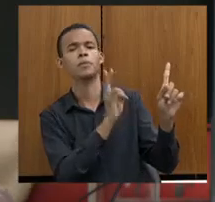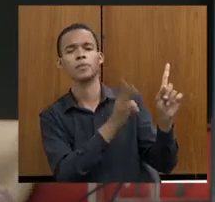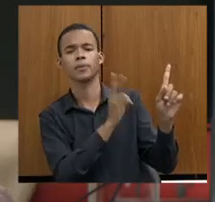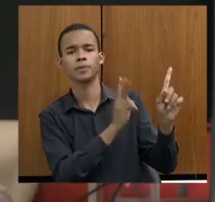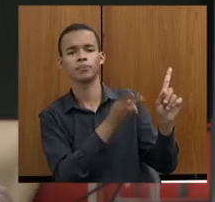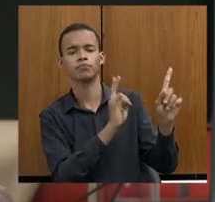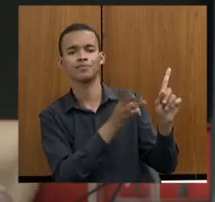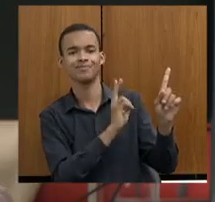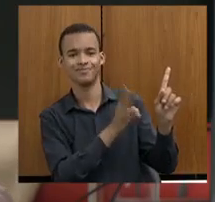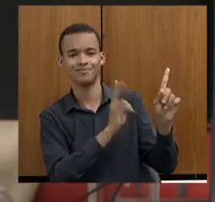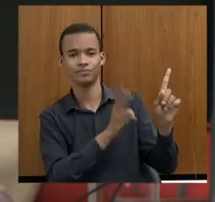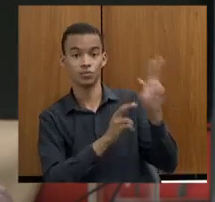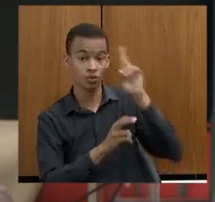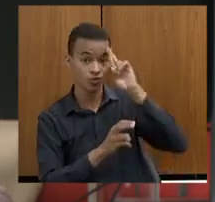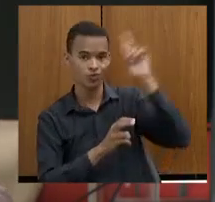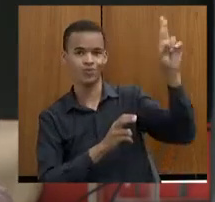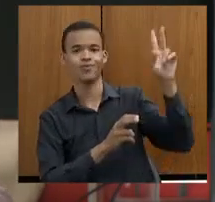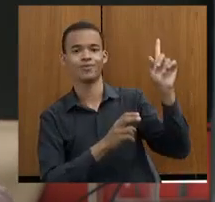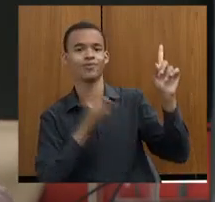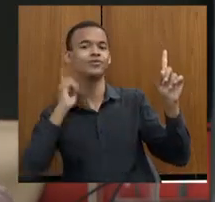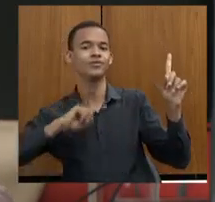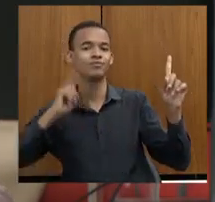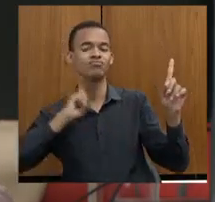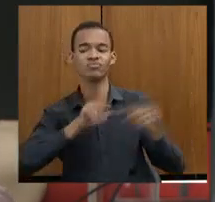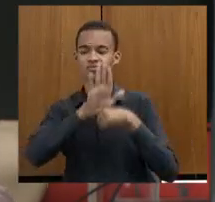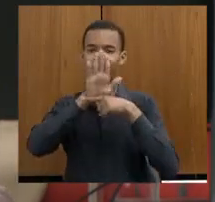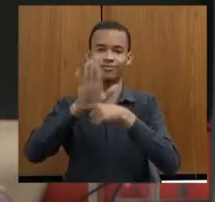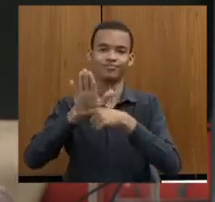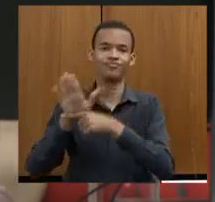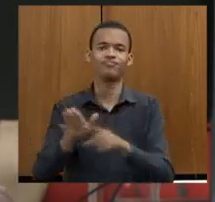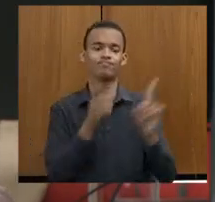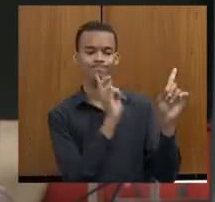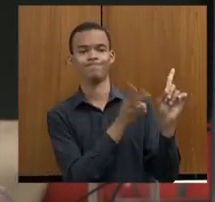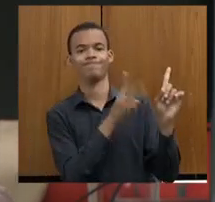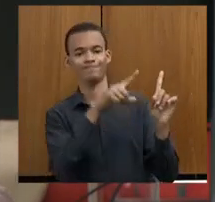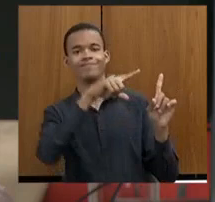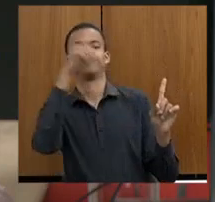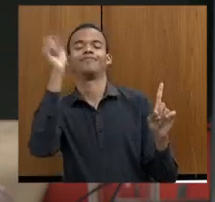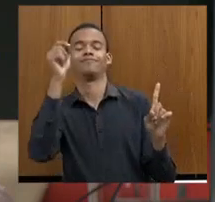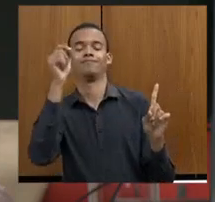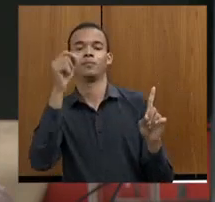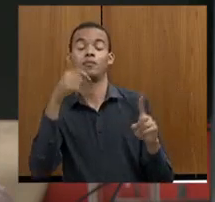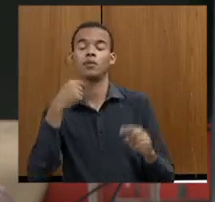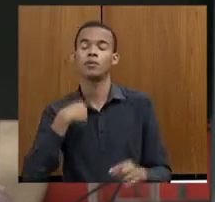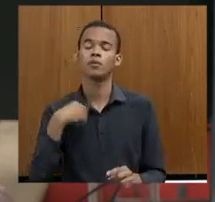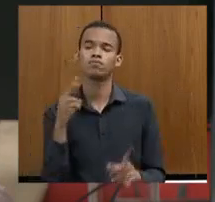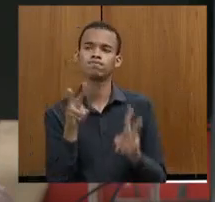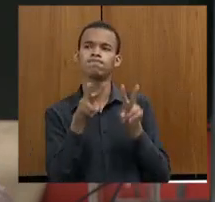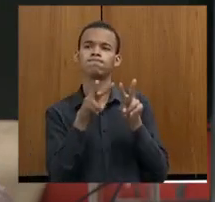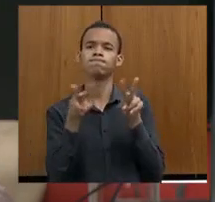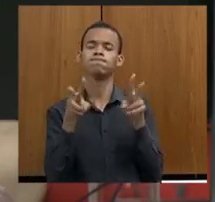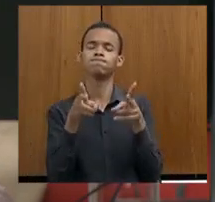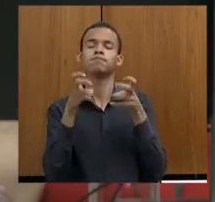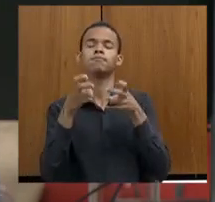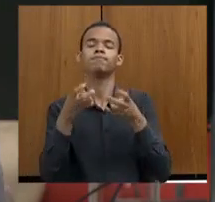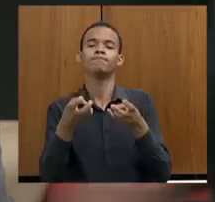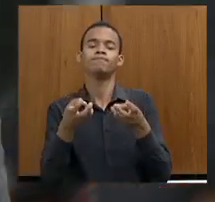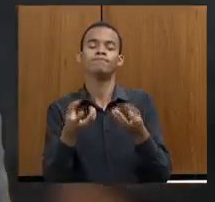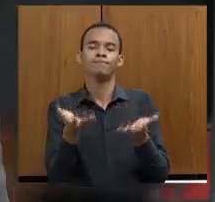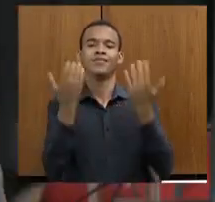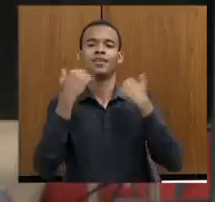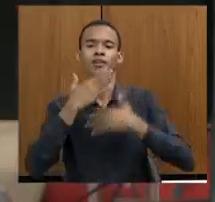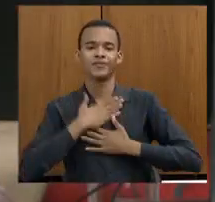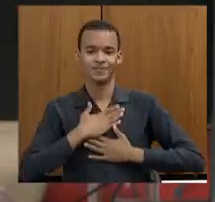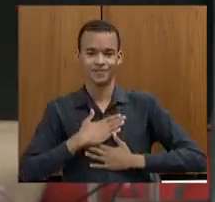de nós todos mineiros e isso aí me deixa muito tranquilo de saber que os